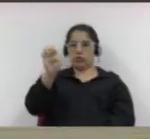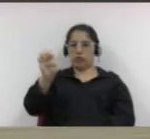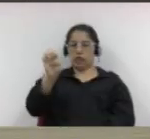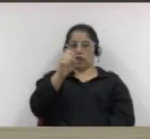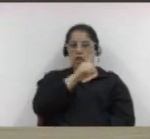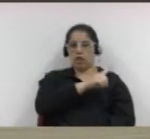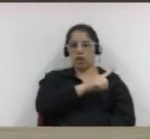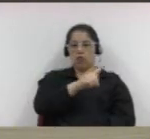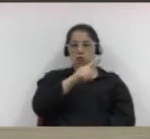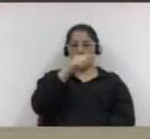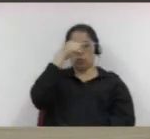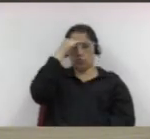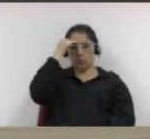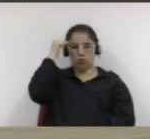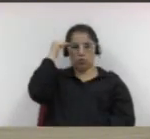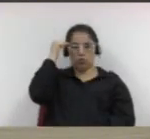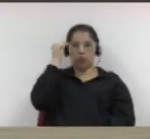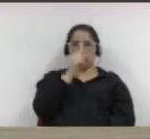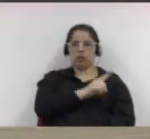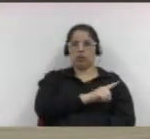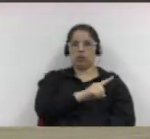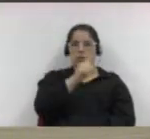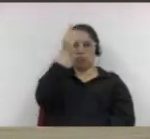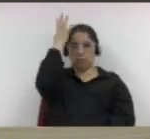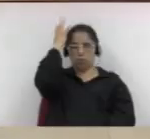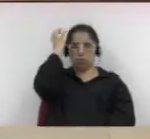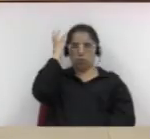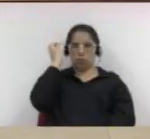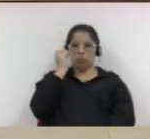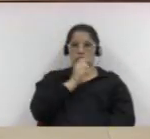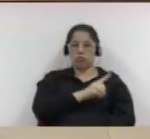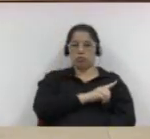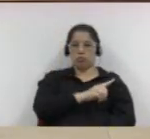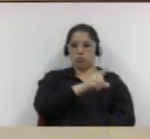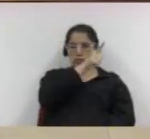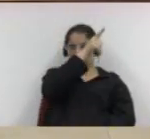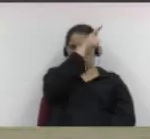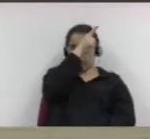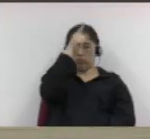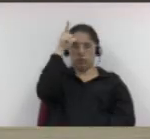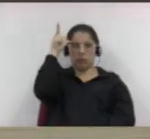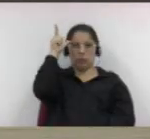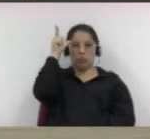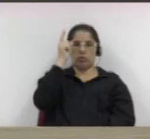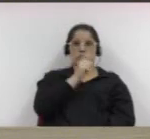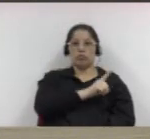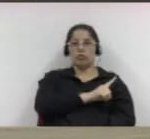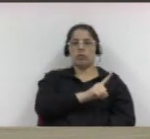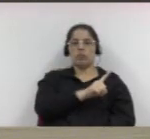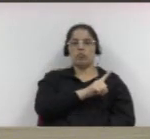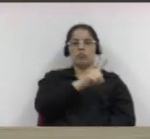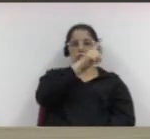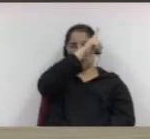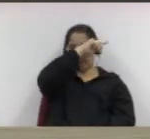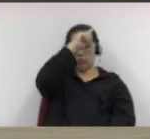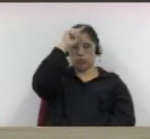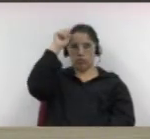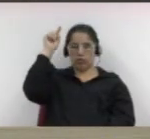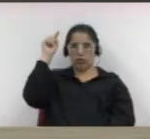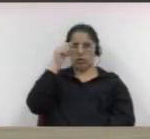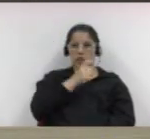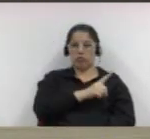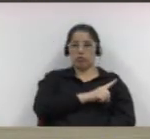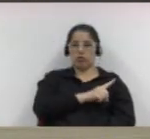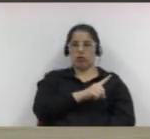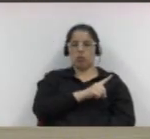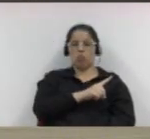Não. Dr. Júlio. Não. Lubogo. Não. Luizinho da Casa Quil. Não. Doutora Mayra da Costa.